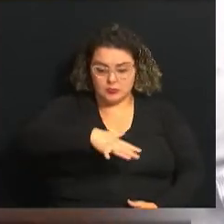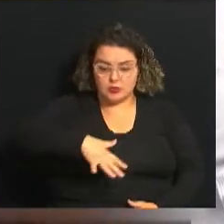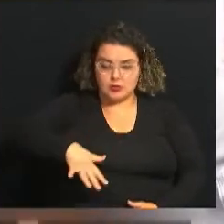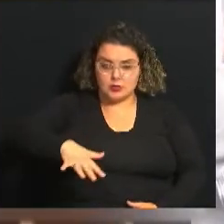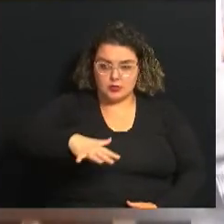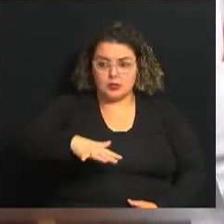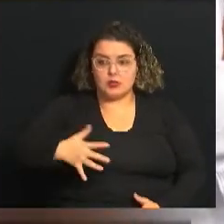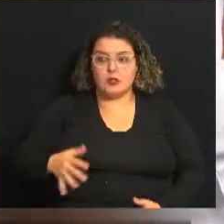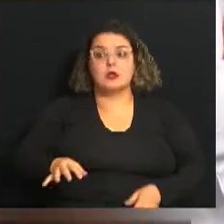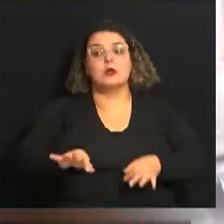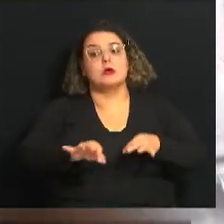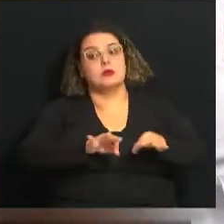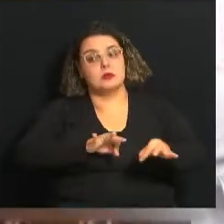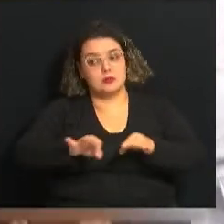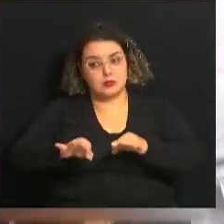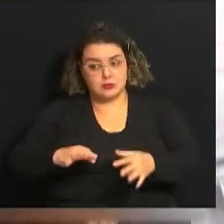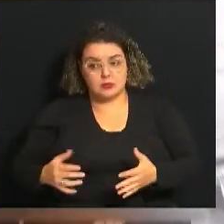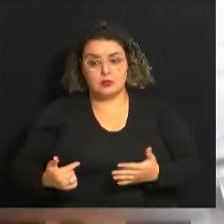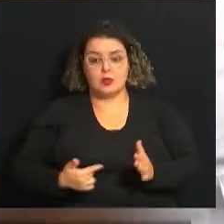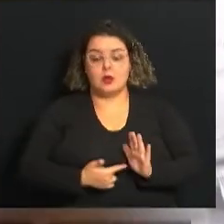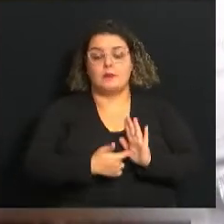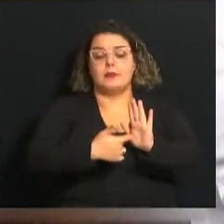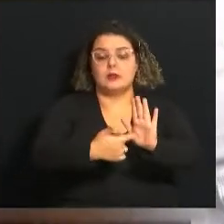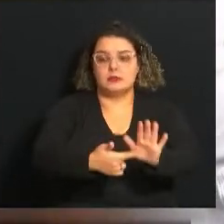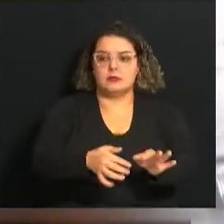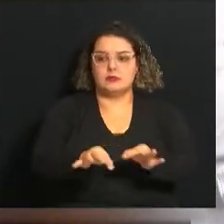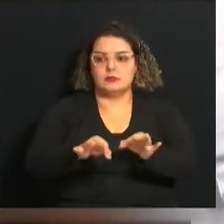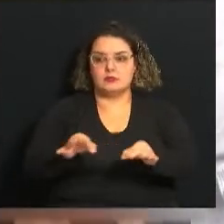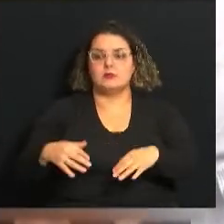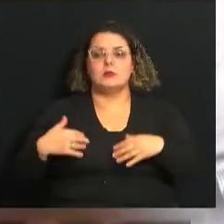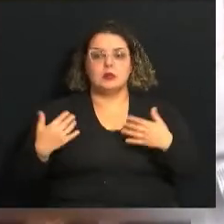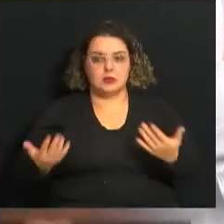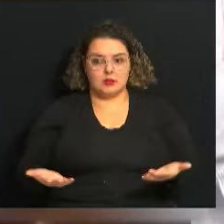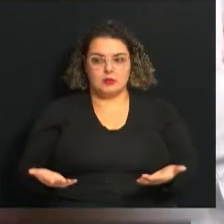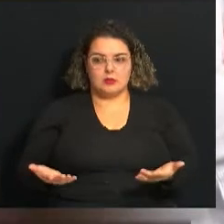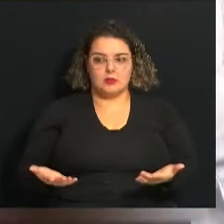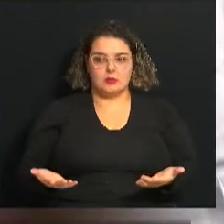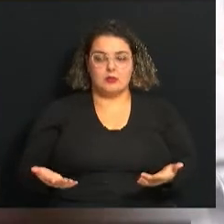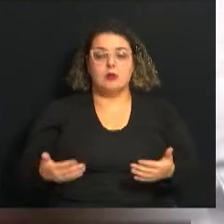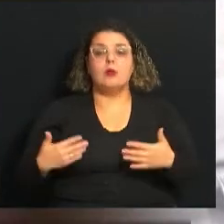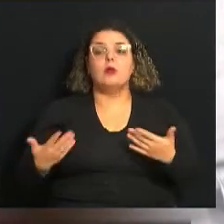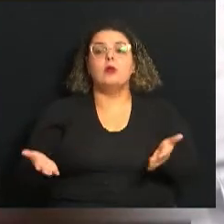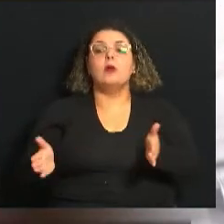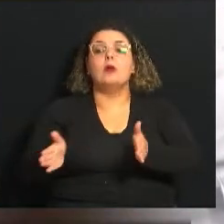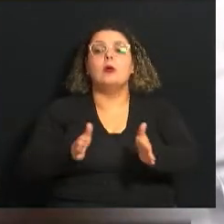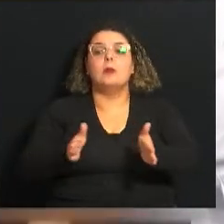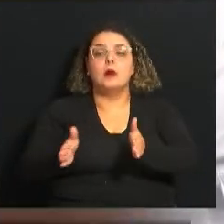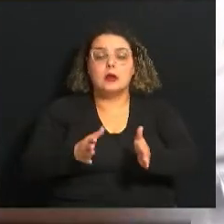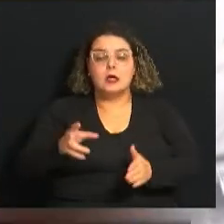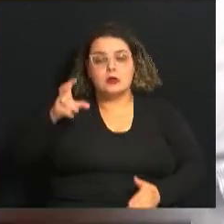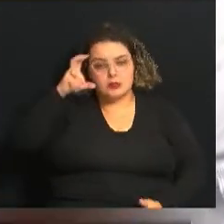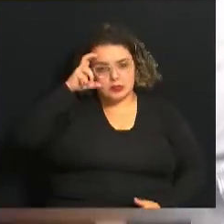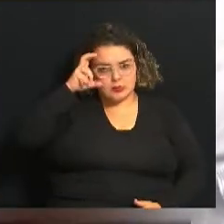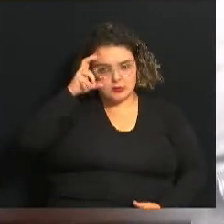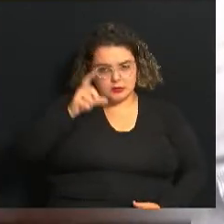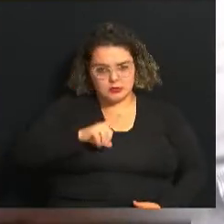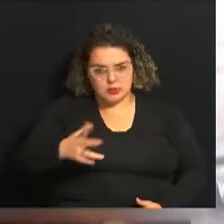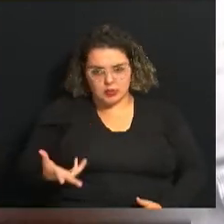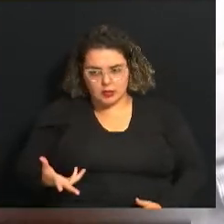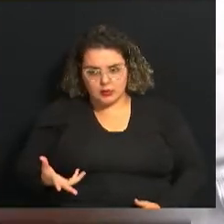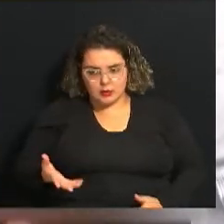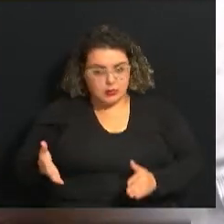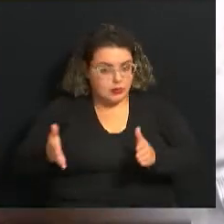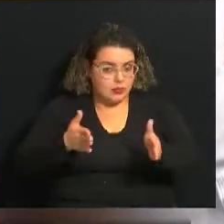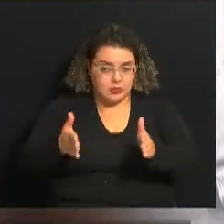um projeto, que nós ia apresentar um projeto e assim. Mas qual o prazo, Carlinhos, que vocês têm? O prazo está aí, é